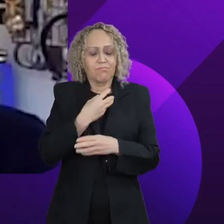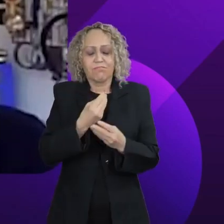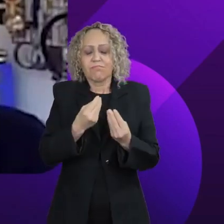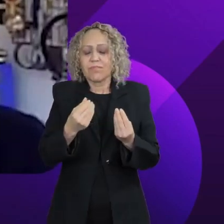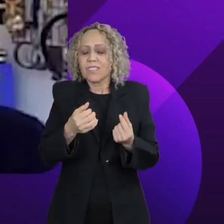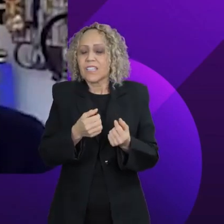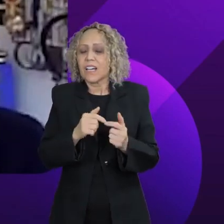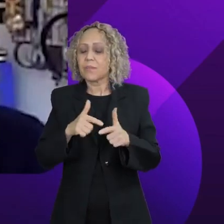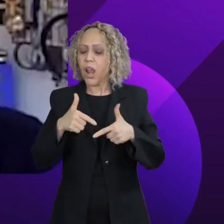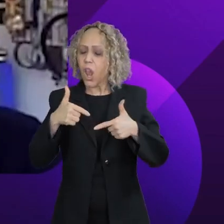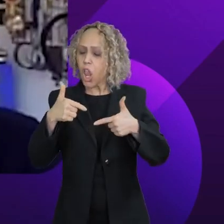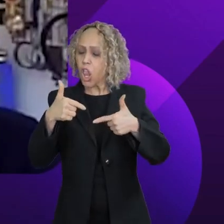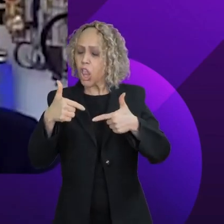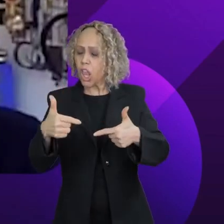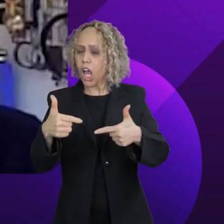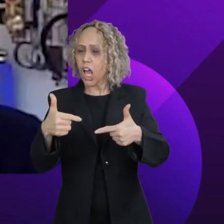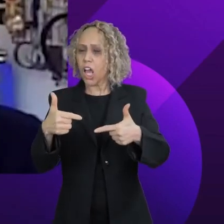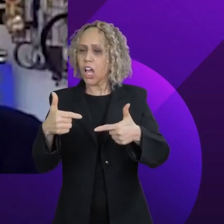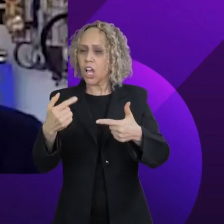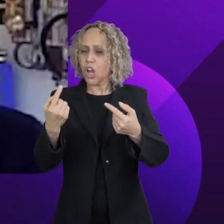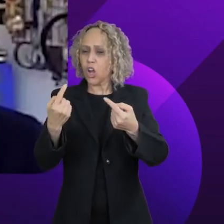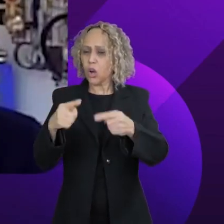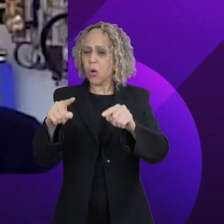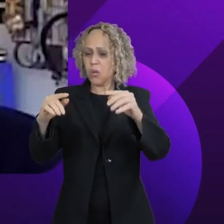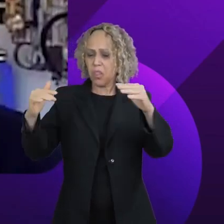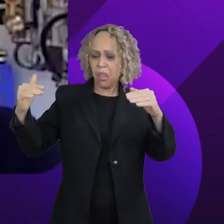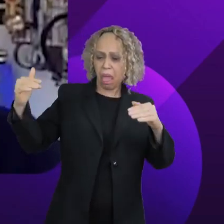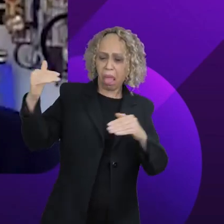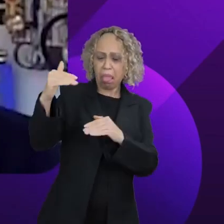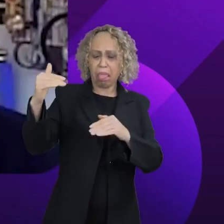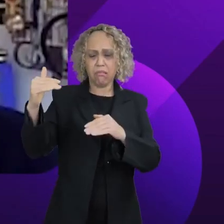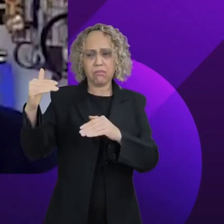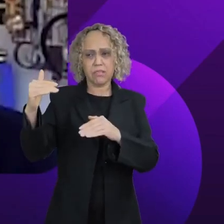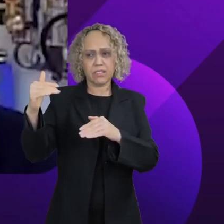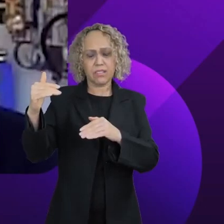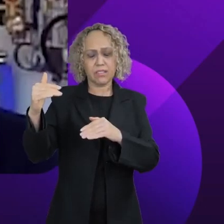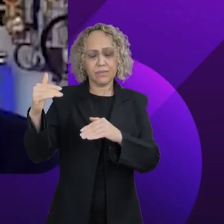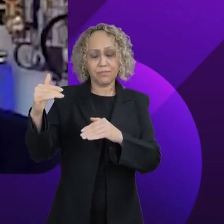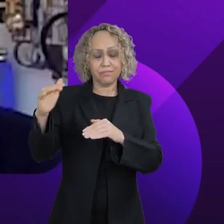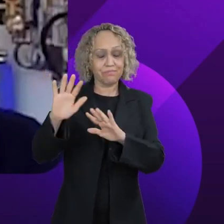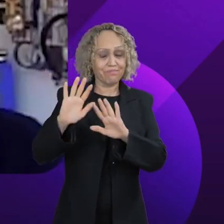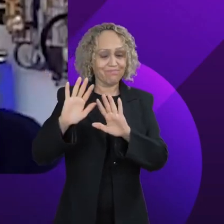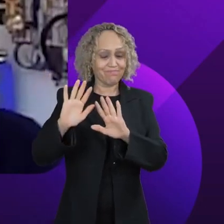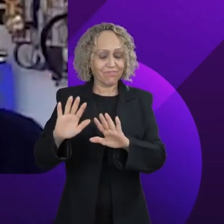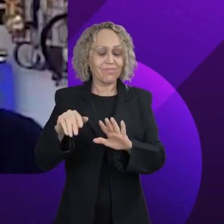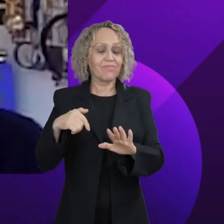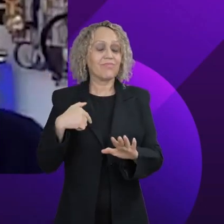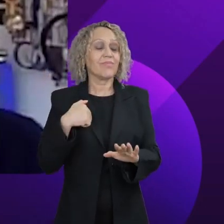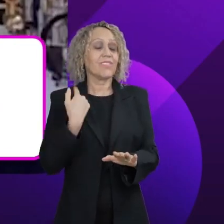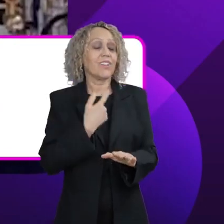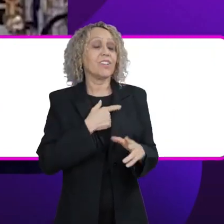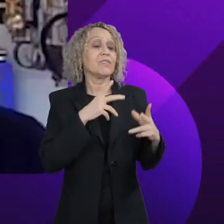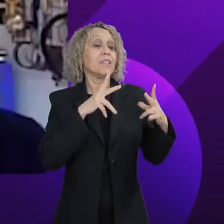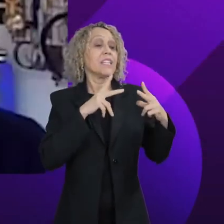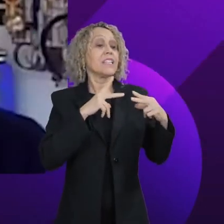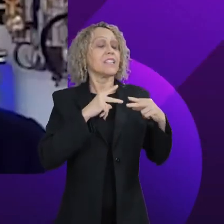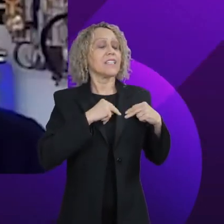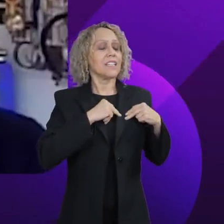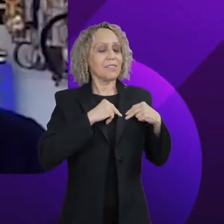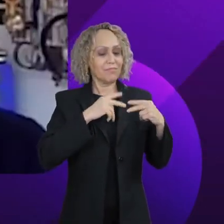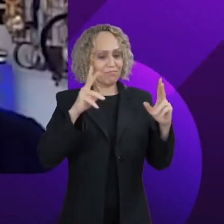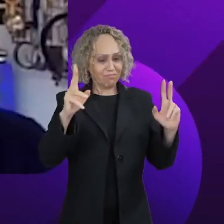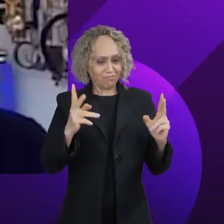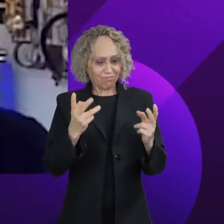desigualdades, merecemos ser vistas, merecemos ser respeitadas. O Júlio